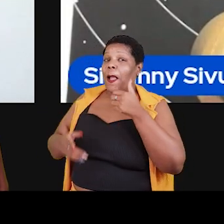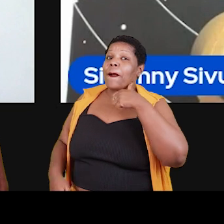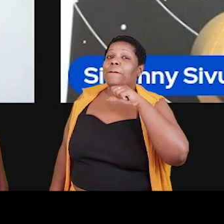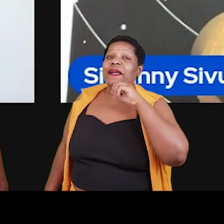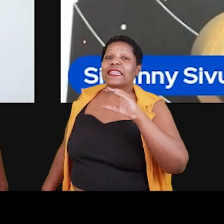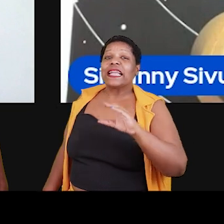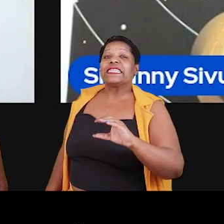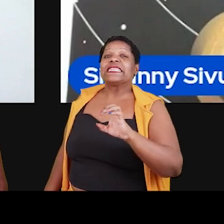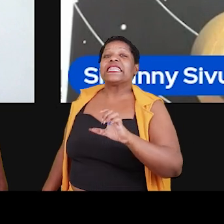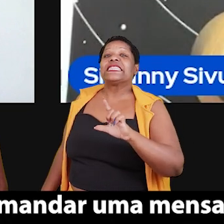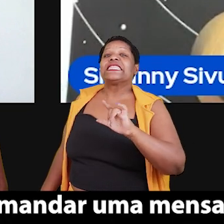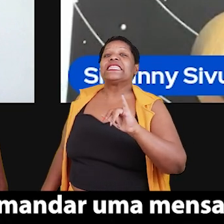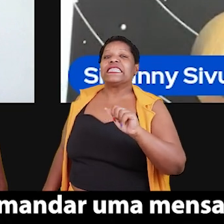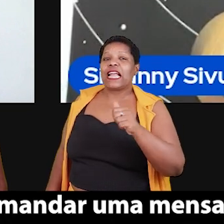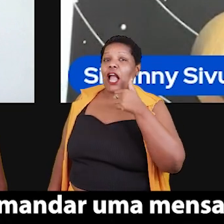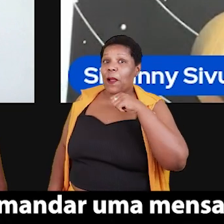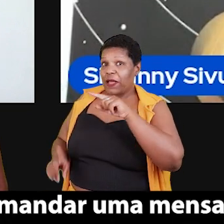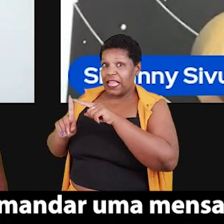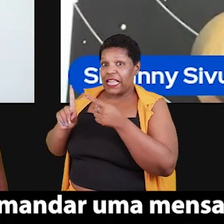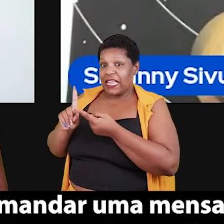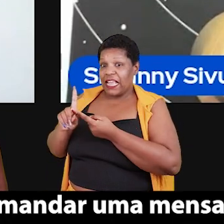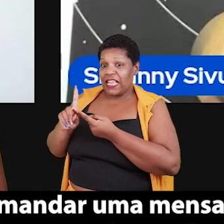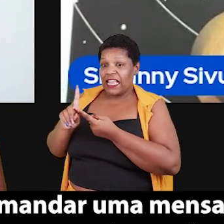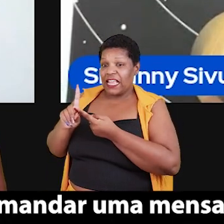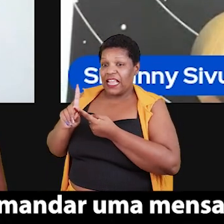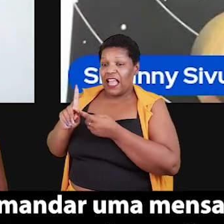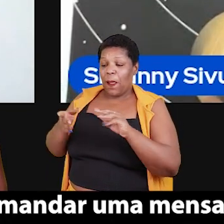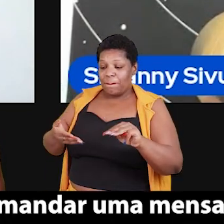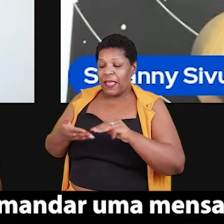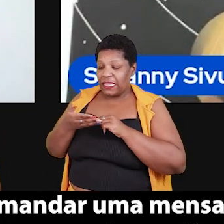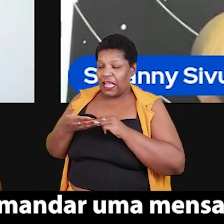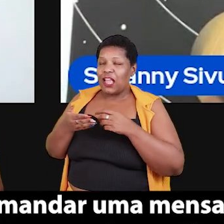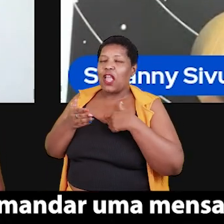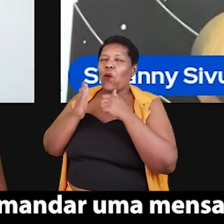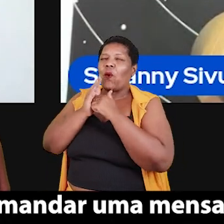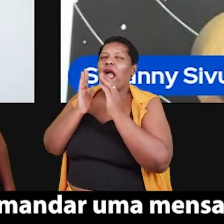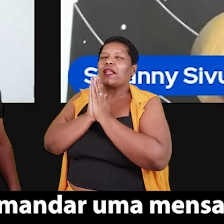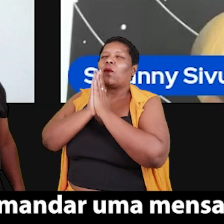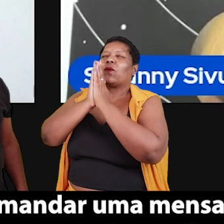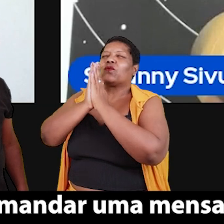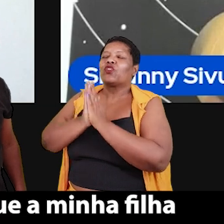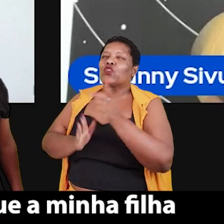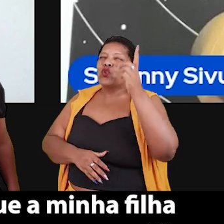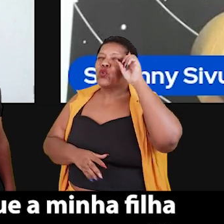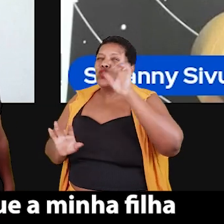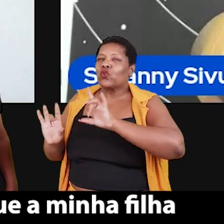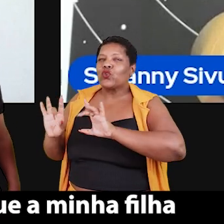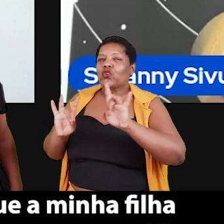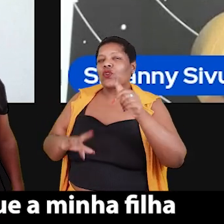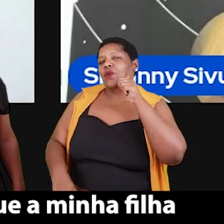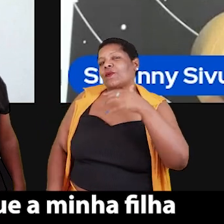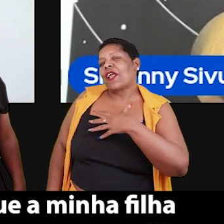Cecília, uma mãe grávida, falar, assim, mandar uma mensagem e dizer: eu rezo todos os dias para que a minha